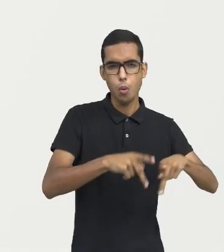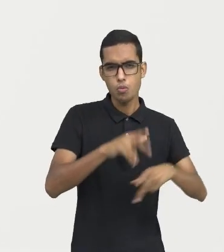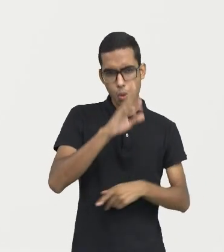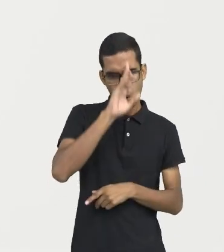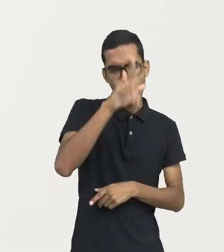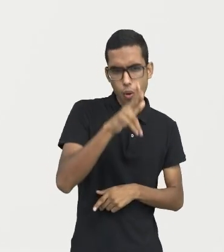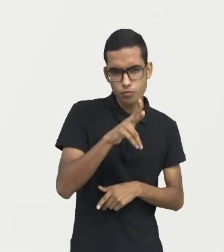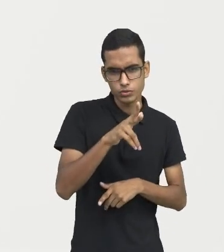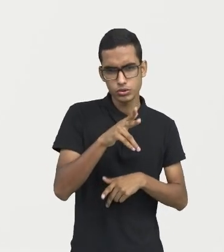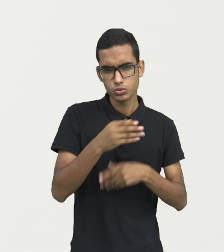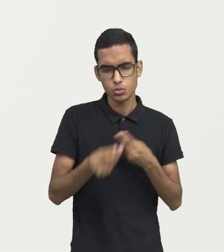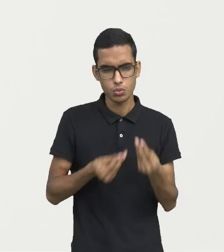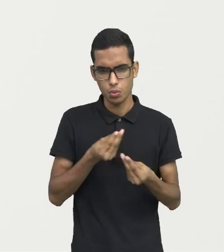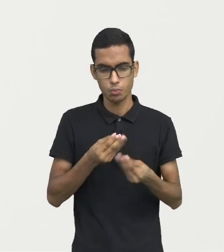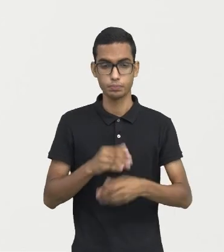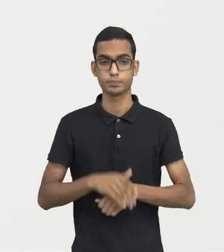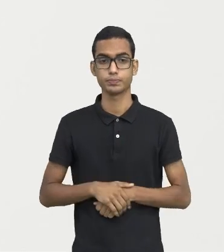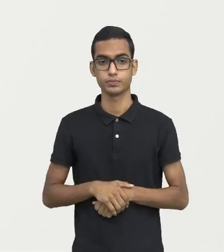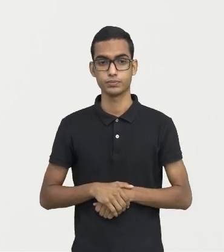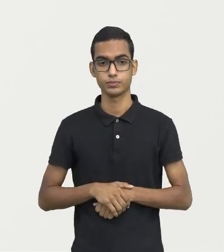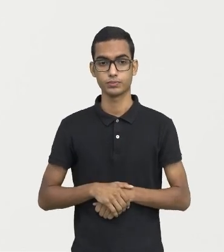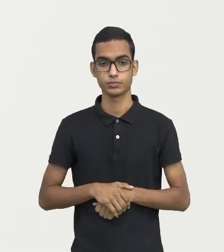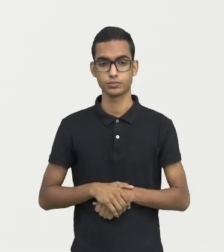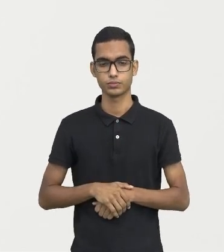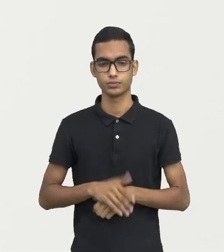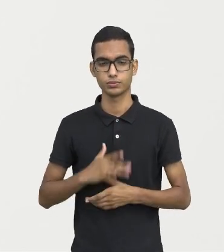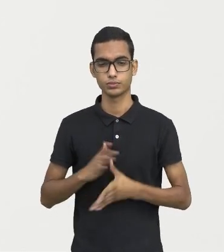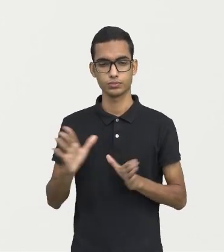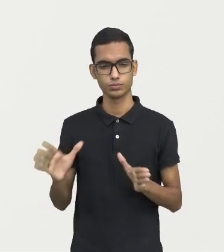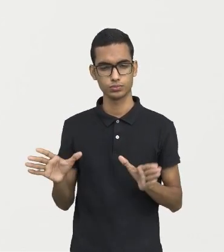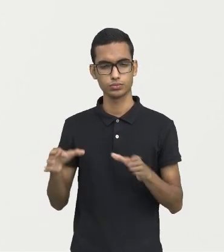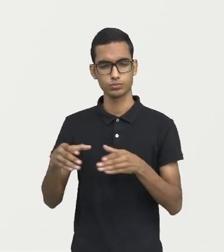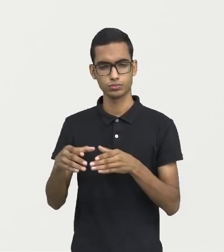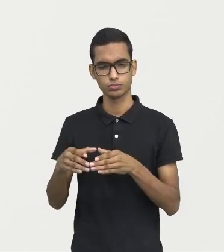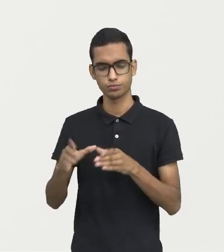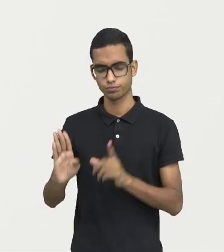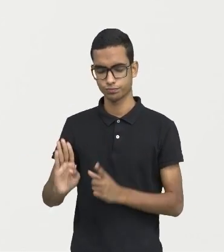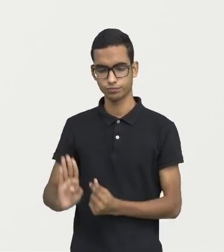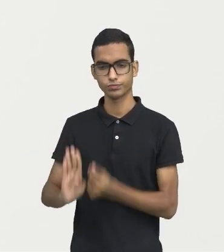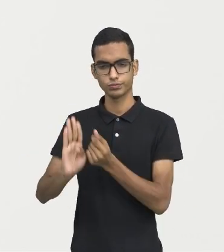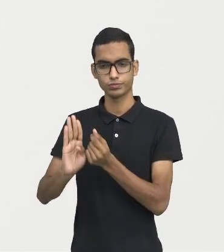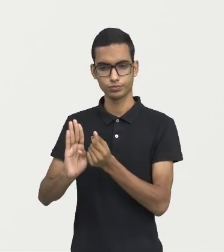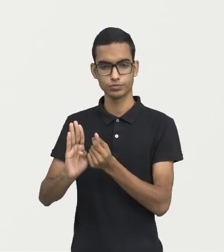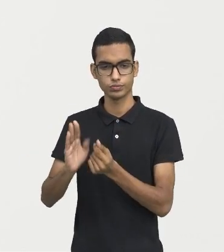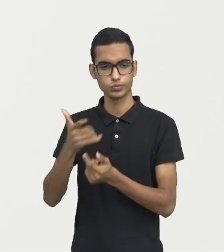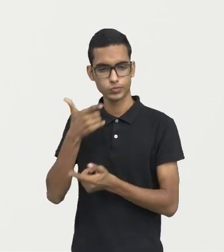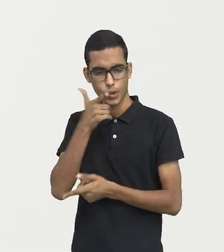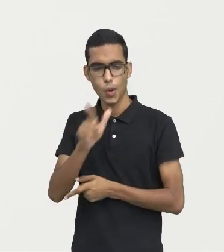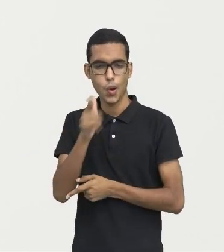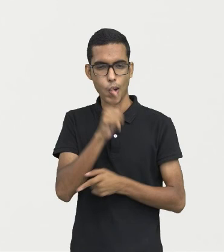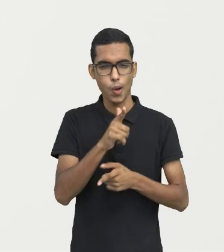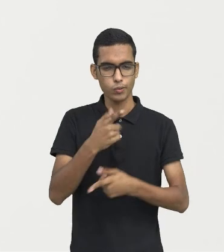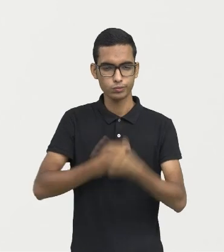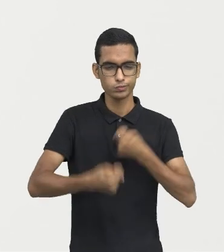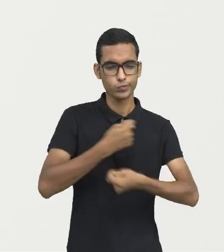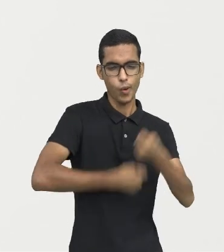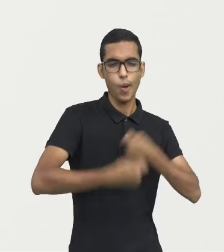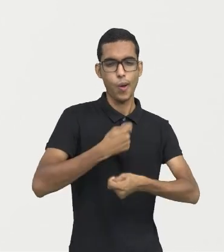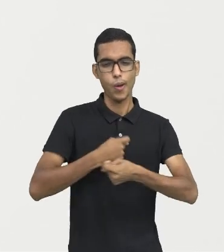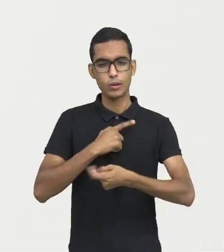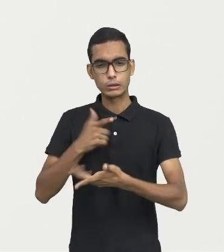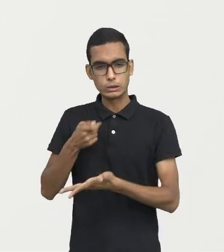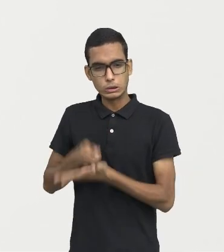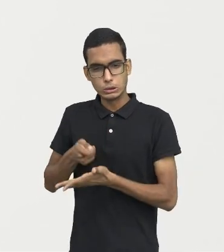ela diz o seguinte, ó, da pequena burguesia que, apesar das conquistas econômicas, viam-se pressionada